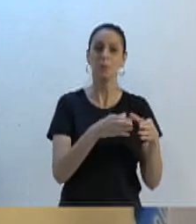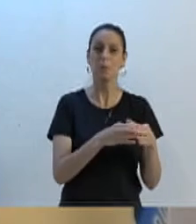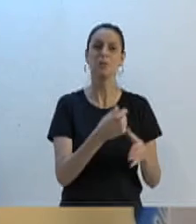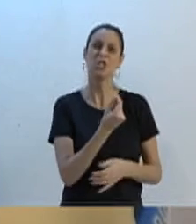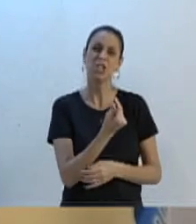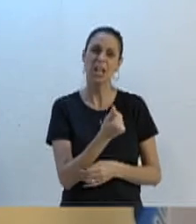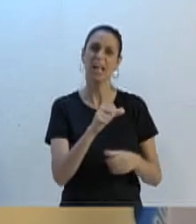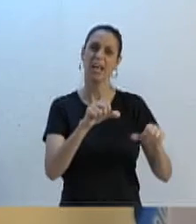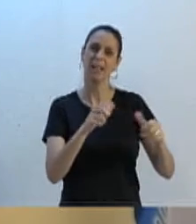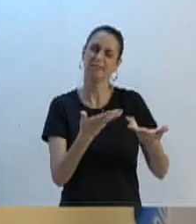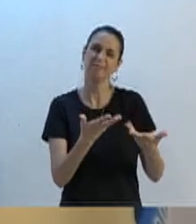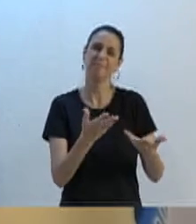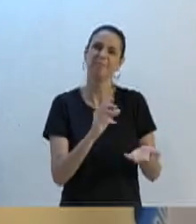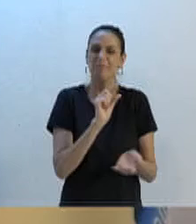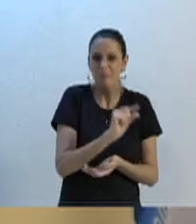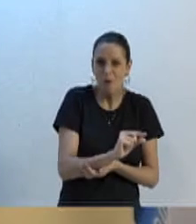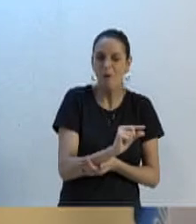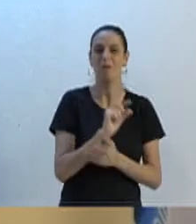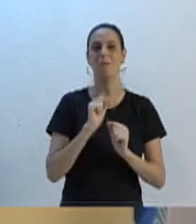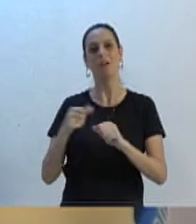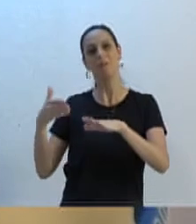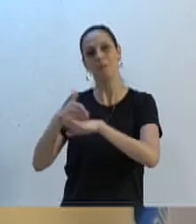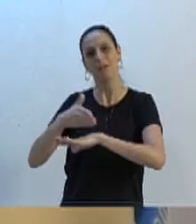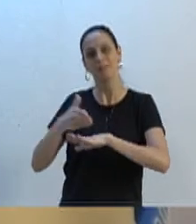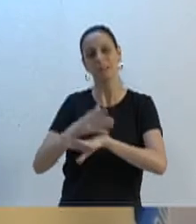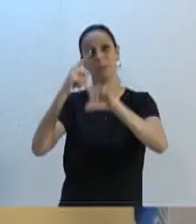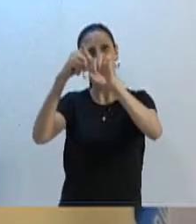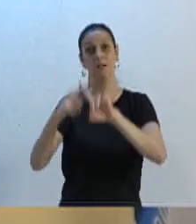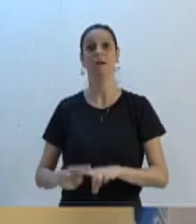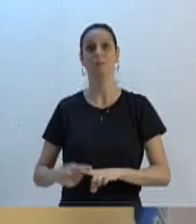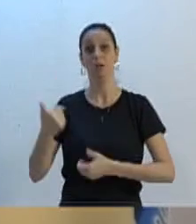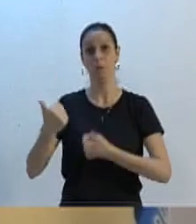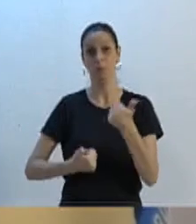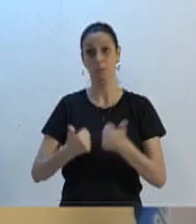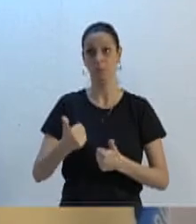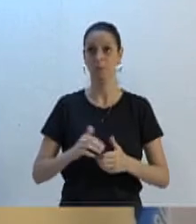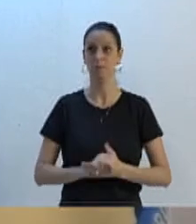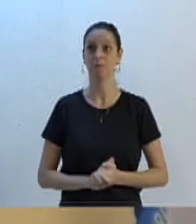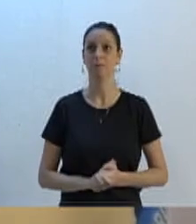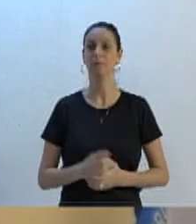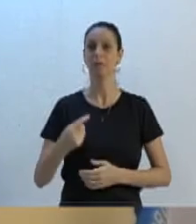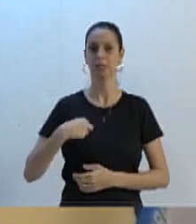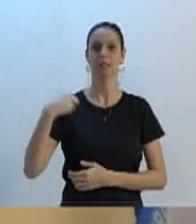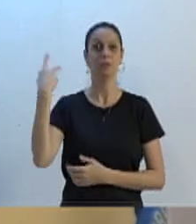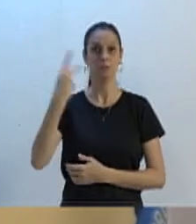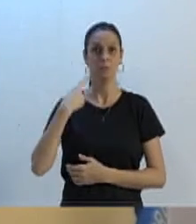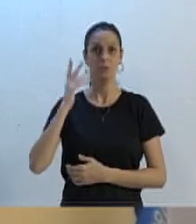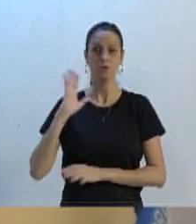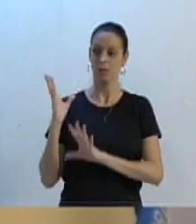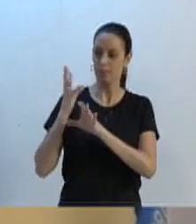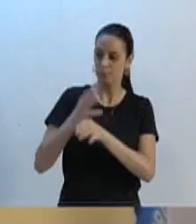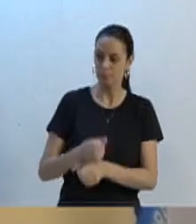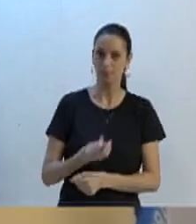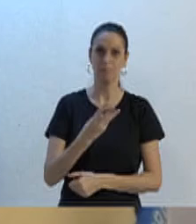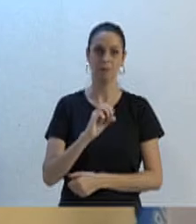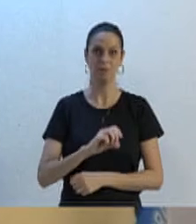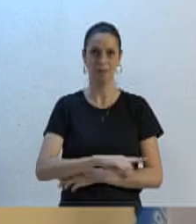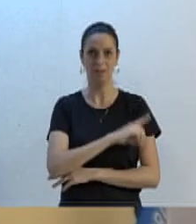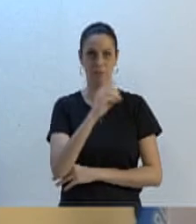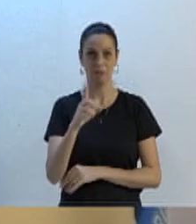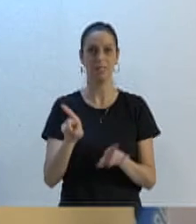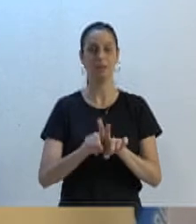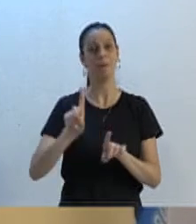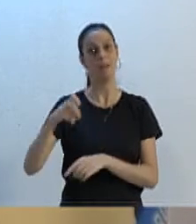de poder participar de um campeonato digo que como vereador nesses 30 dias e como e